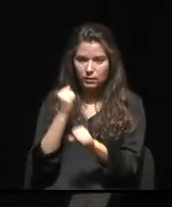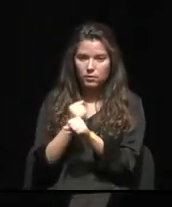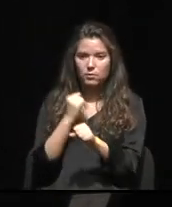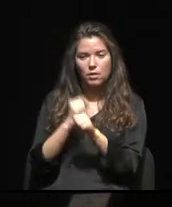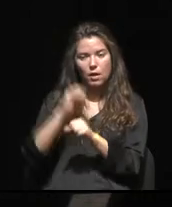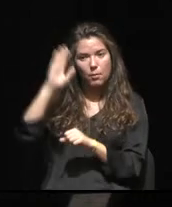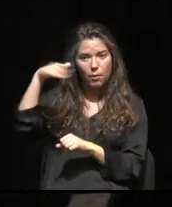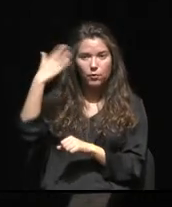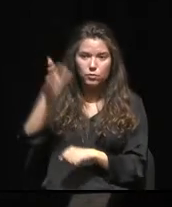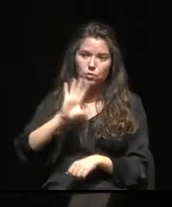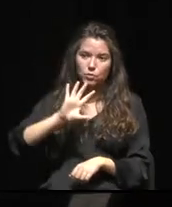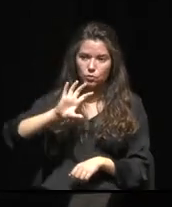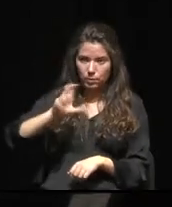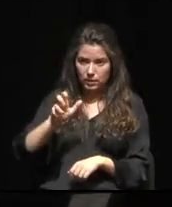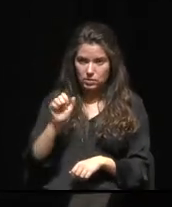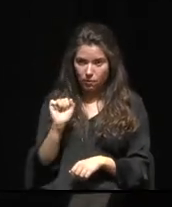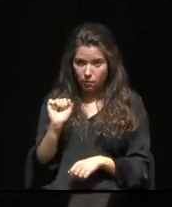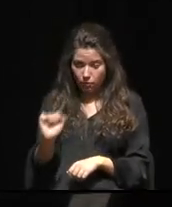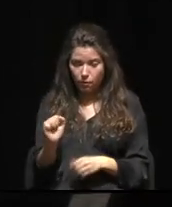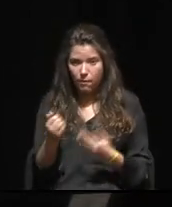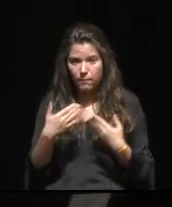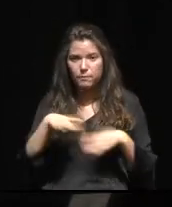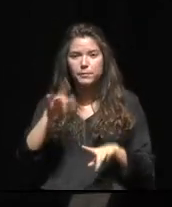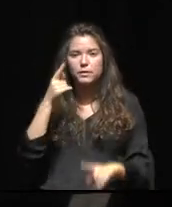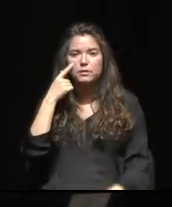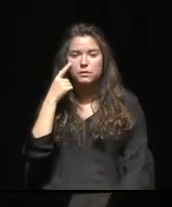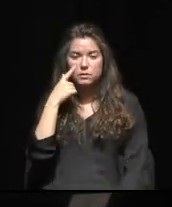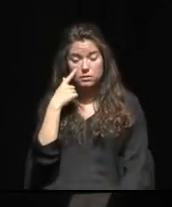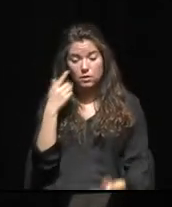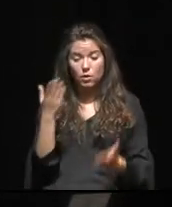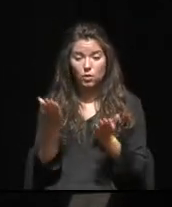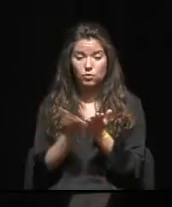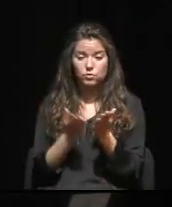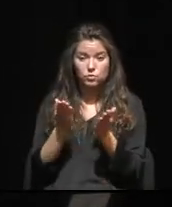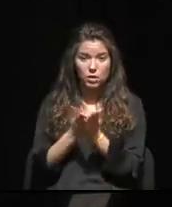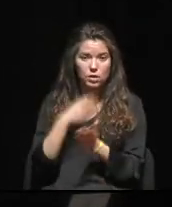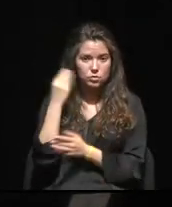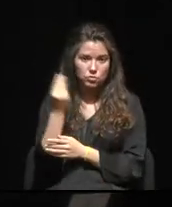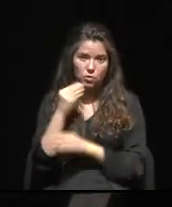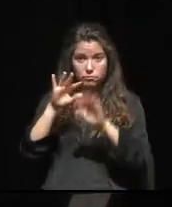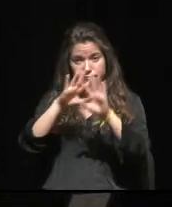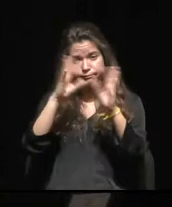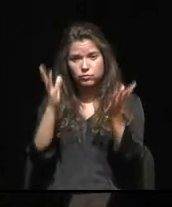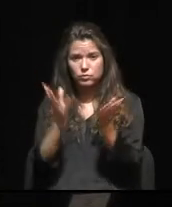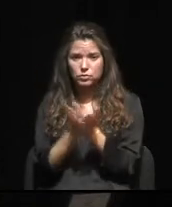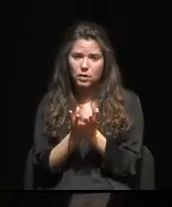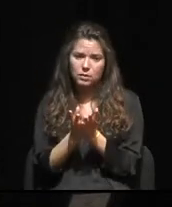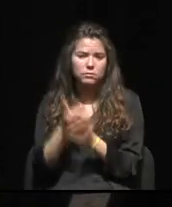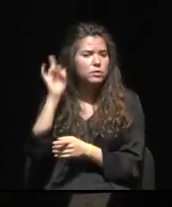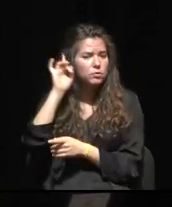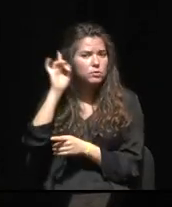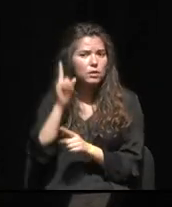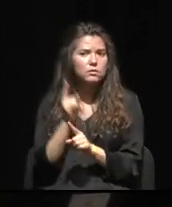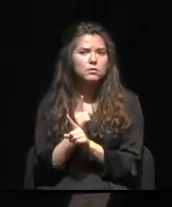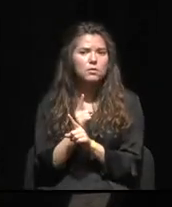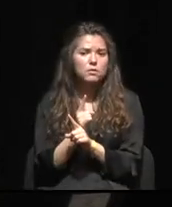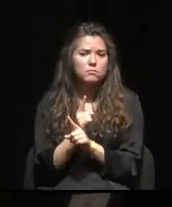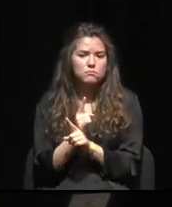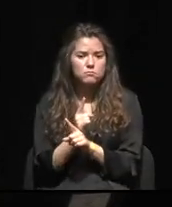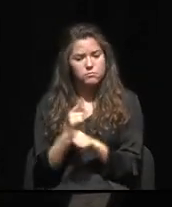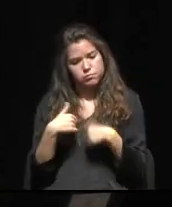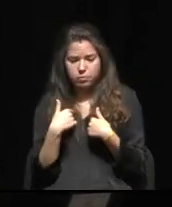o futuro do país mas atenção os estudantes e os jovens em geral São relevantes por si